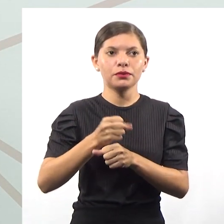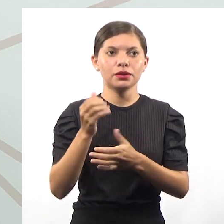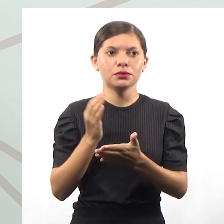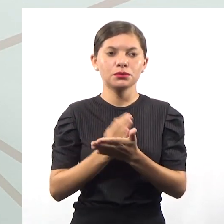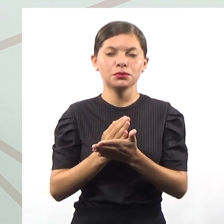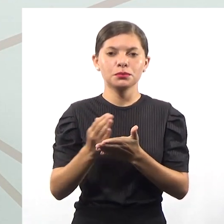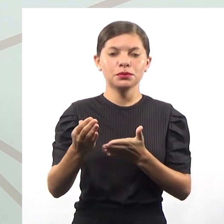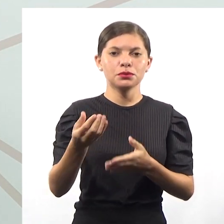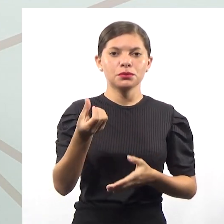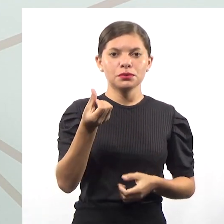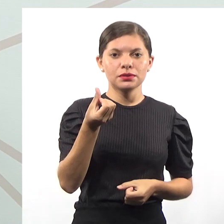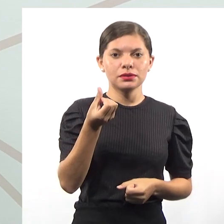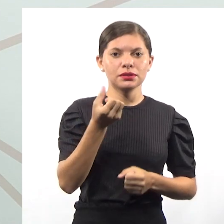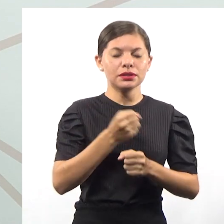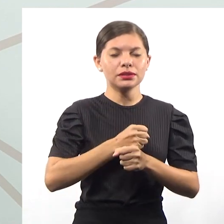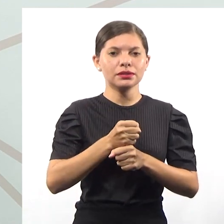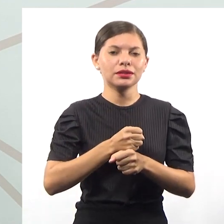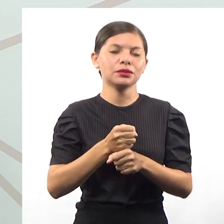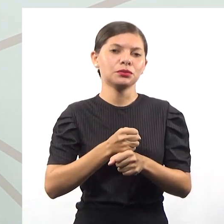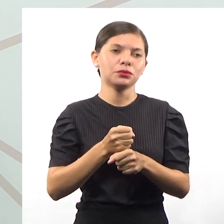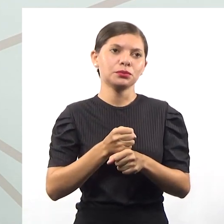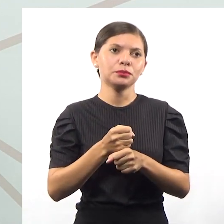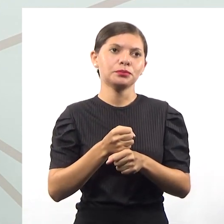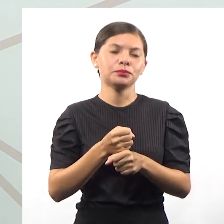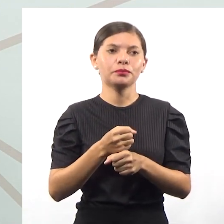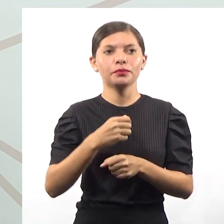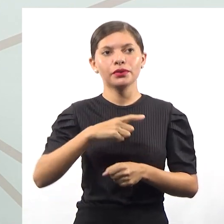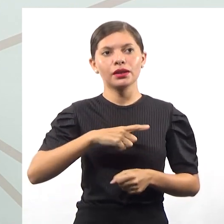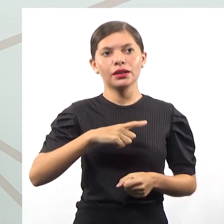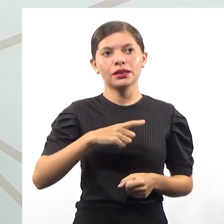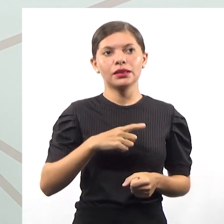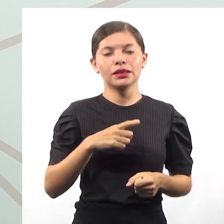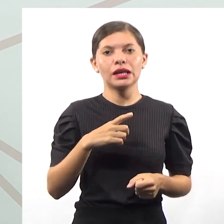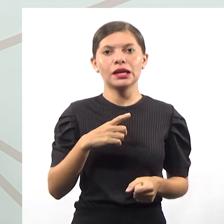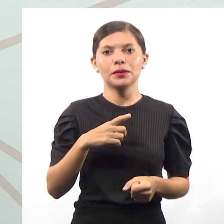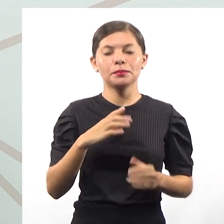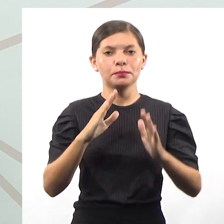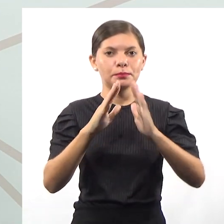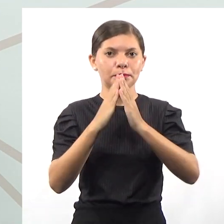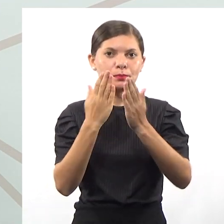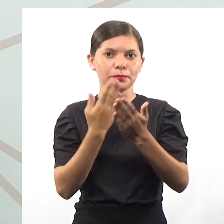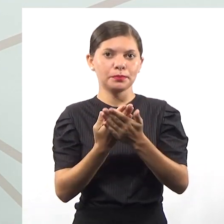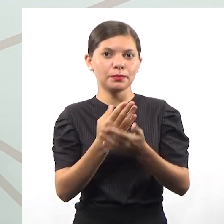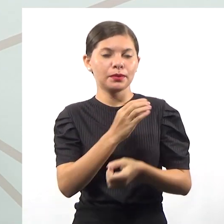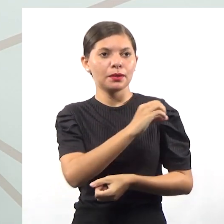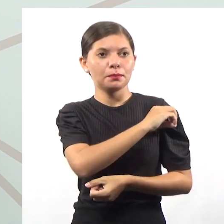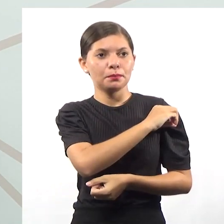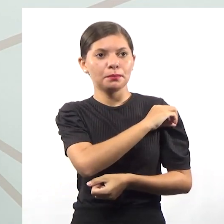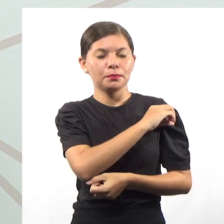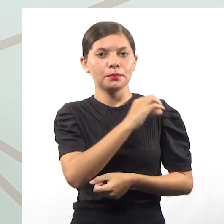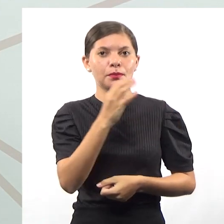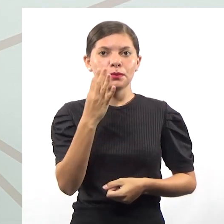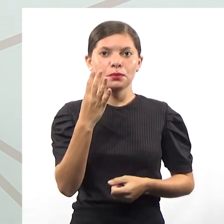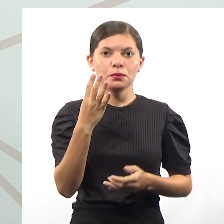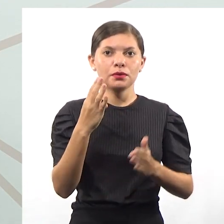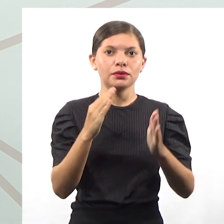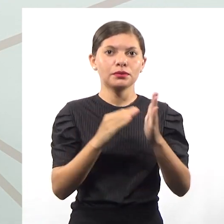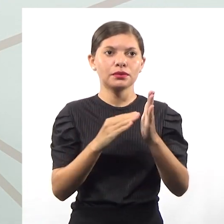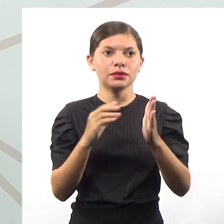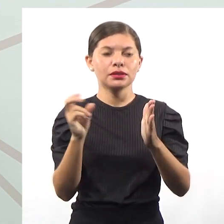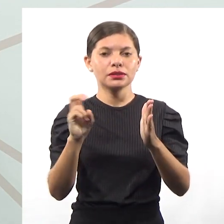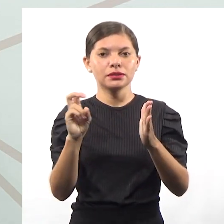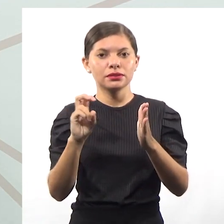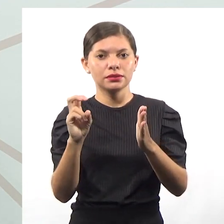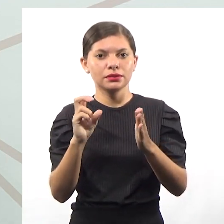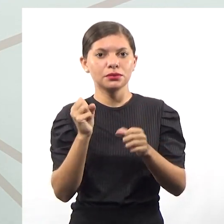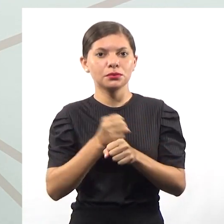com 6 anos, 6 anos de idade. Então, eu tenho a pré-escola, que vai de 4 a 5 anos, e o ensino fundamental,